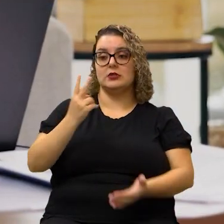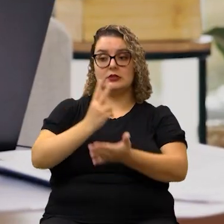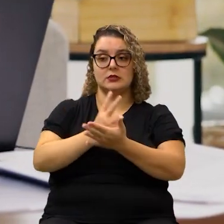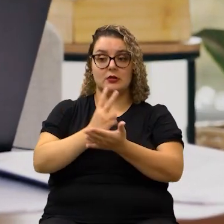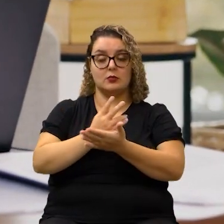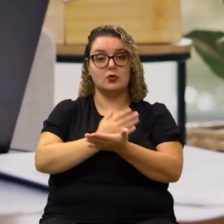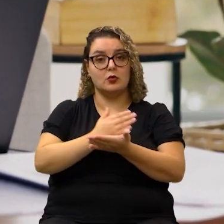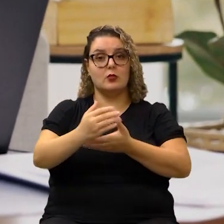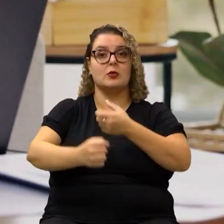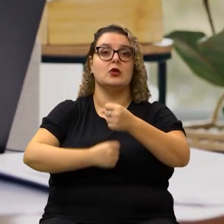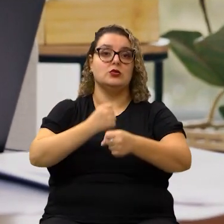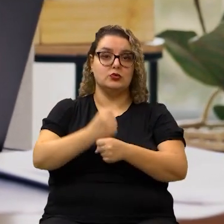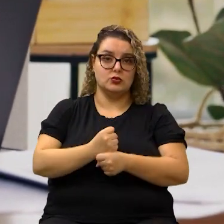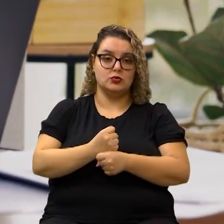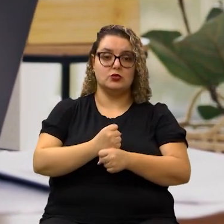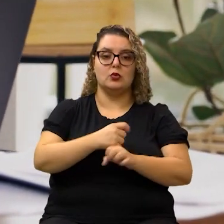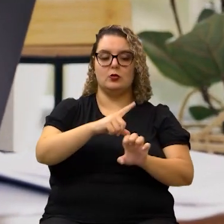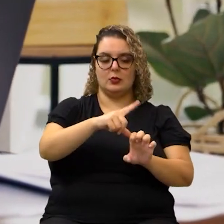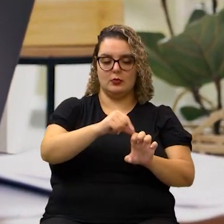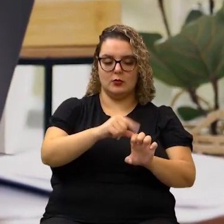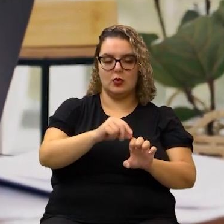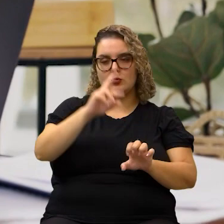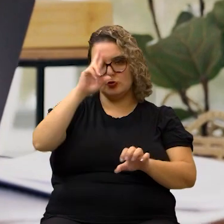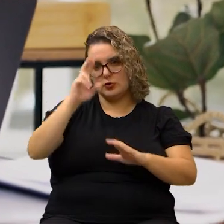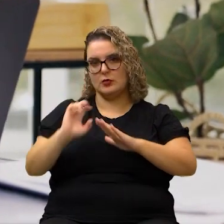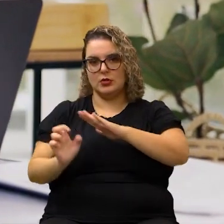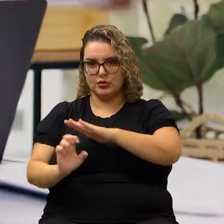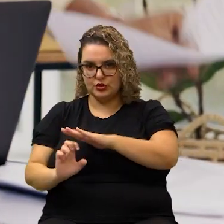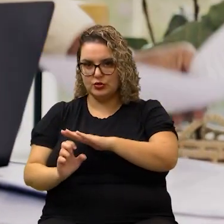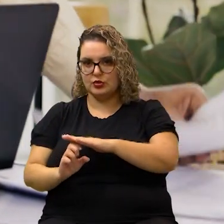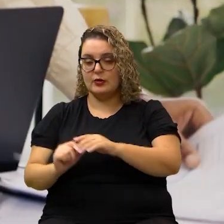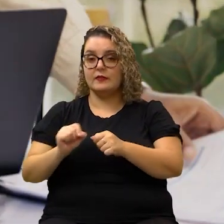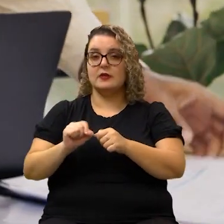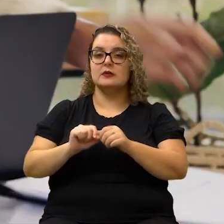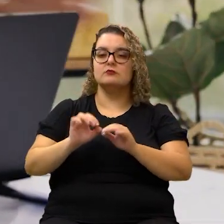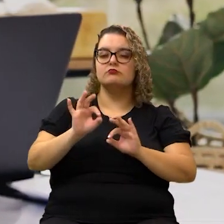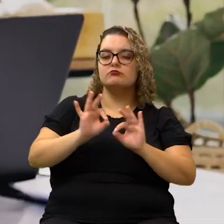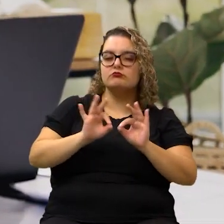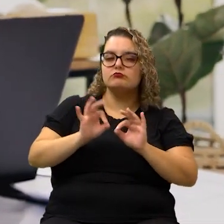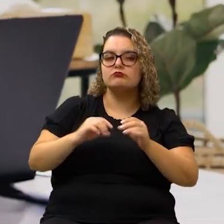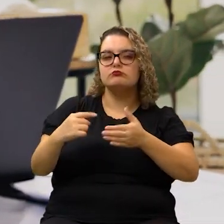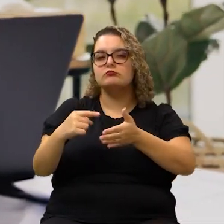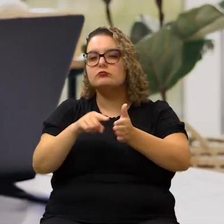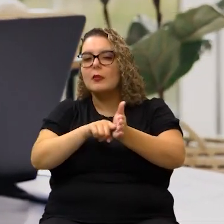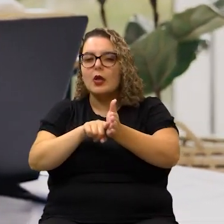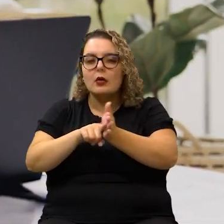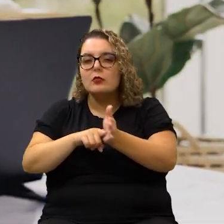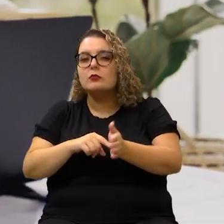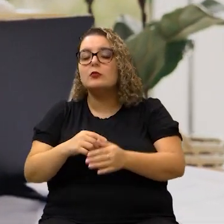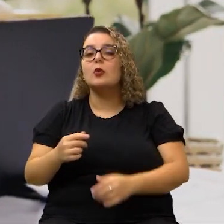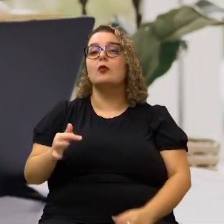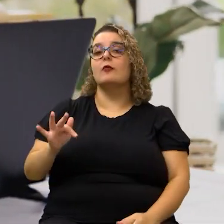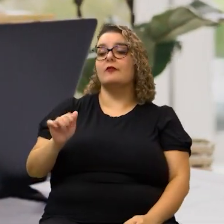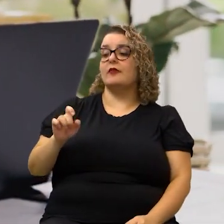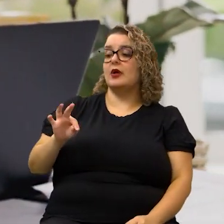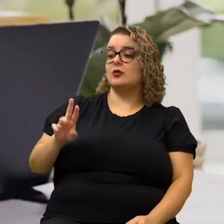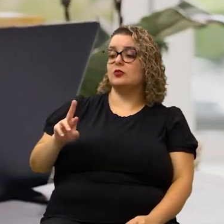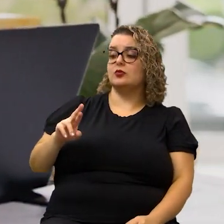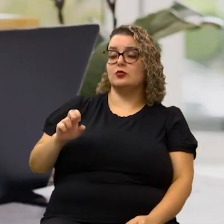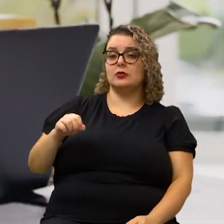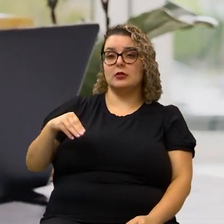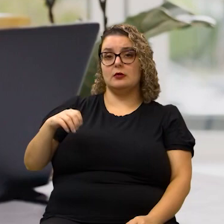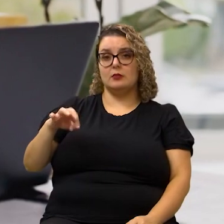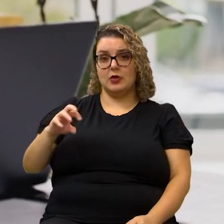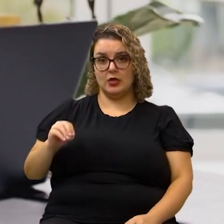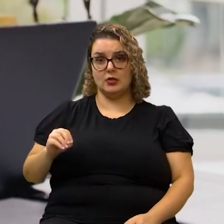sempre no início do ano, o empreendedor, o empresário, ele tentar fazer uma projeção do que vai ser o faturamento daquele ano. E